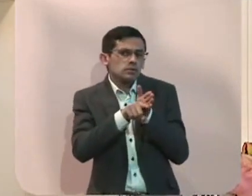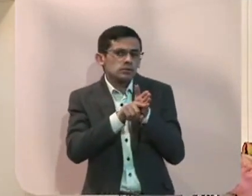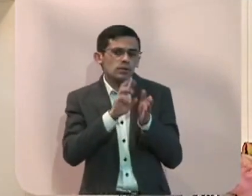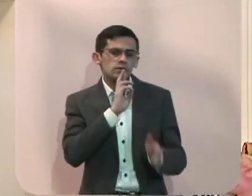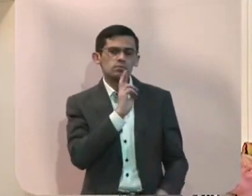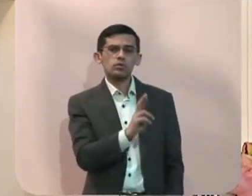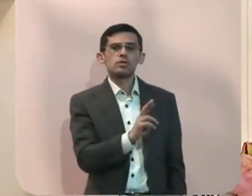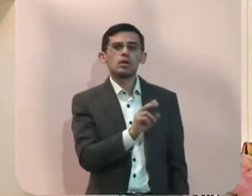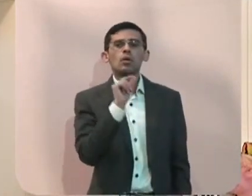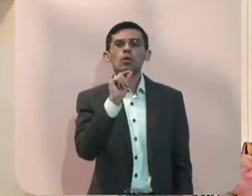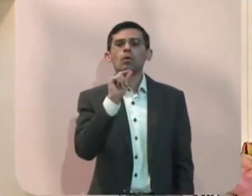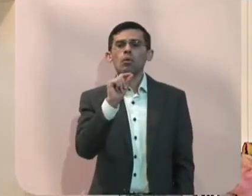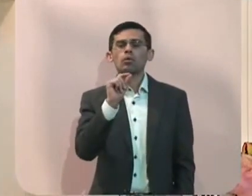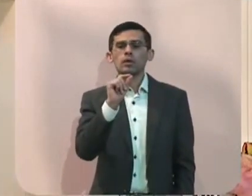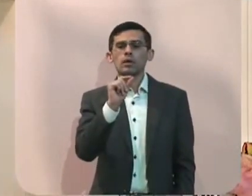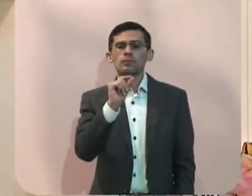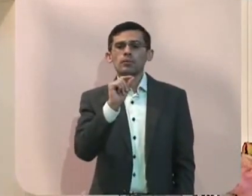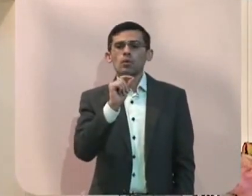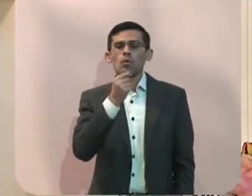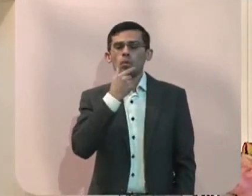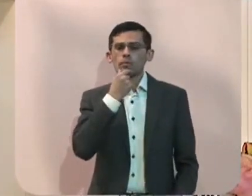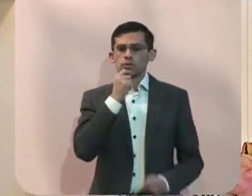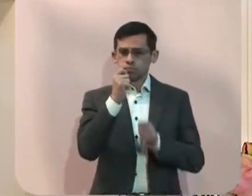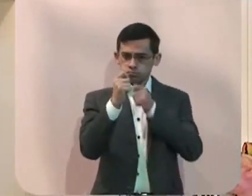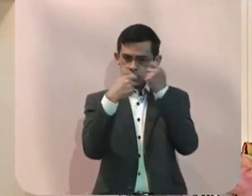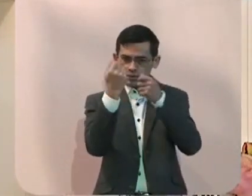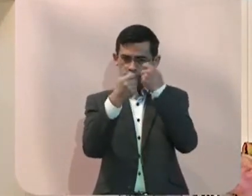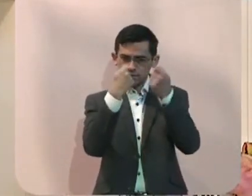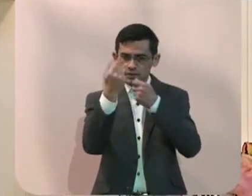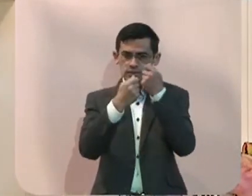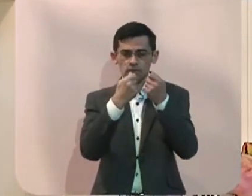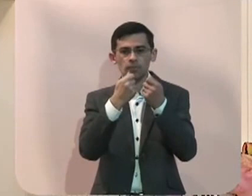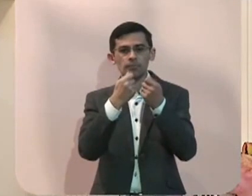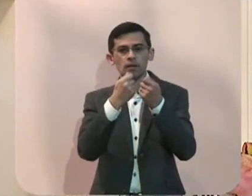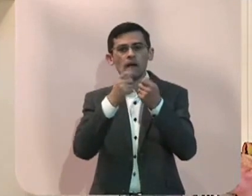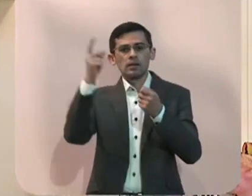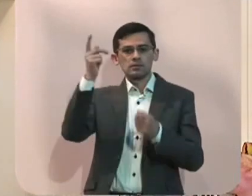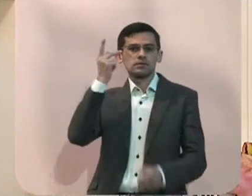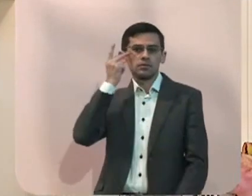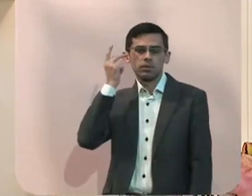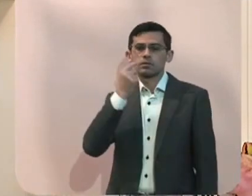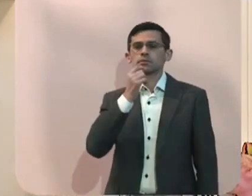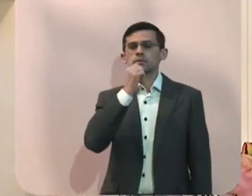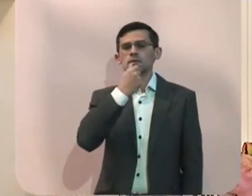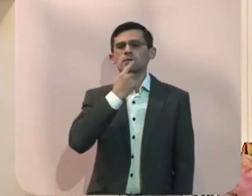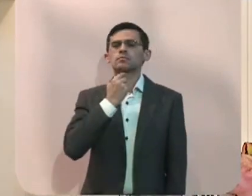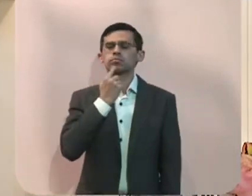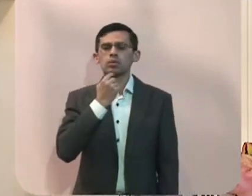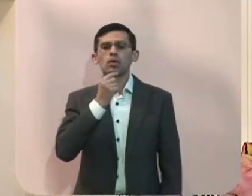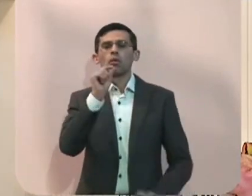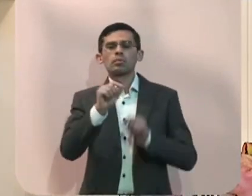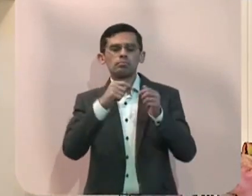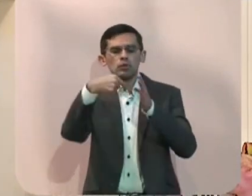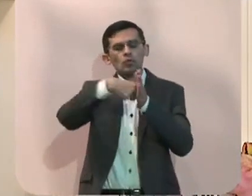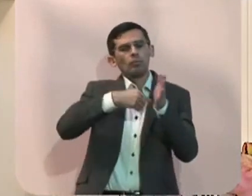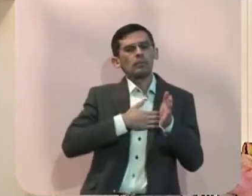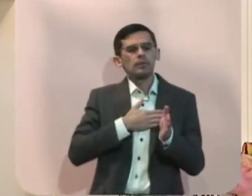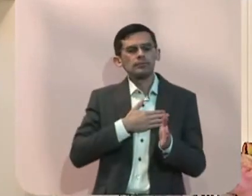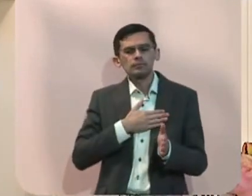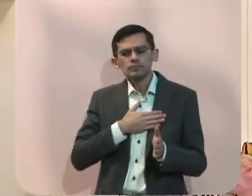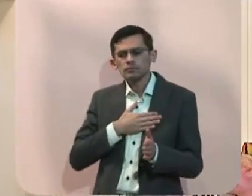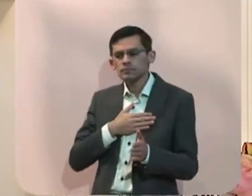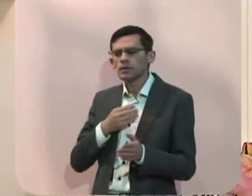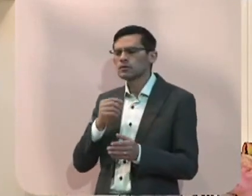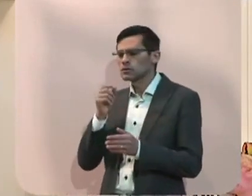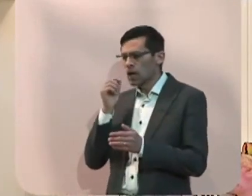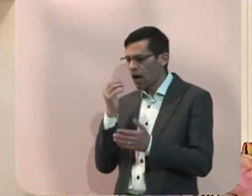respondi para um doutor em administração lá de Campinas, e esse doutor me perguntou assim, o senhor não acha